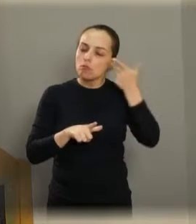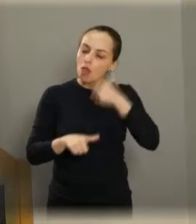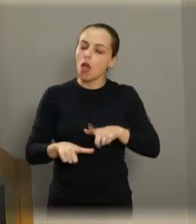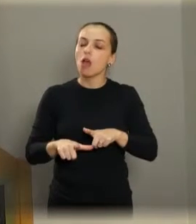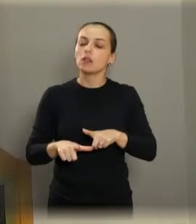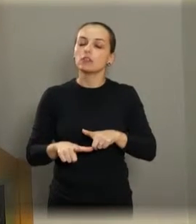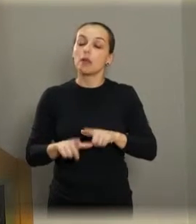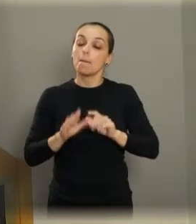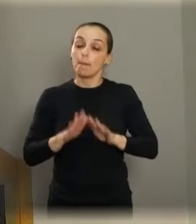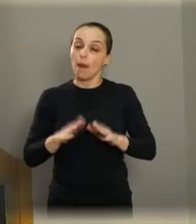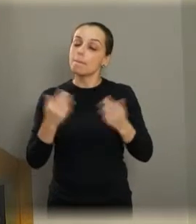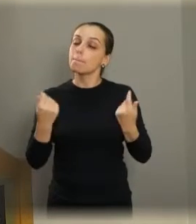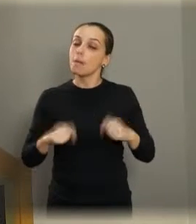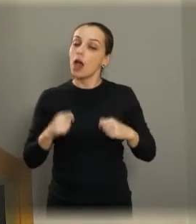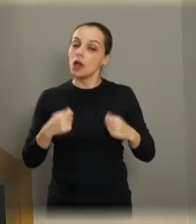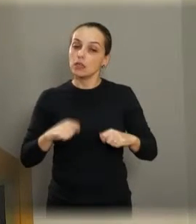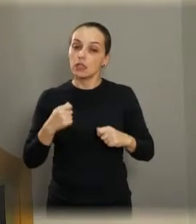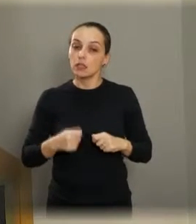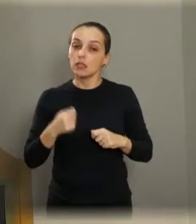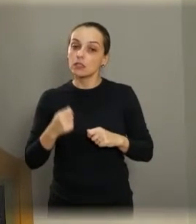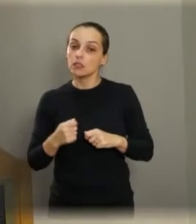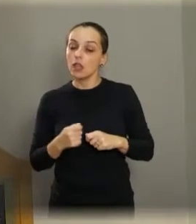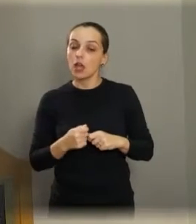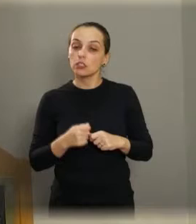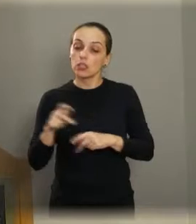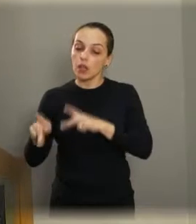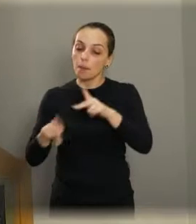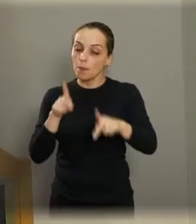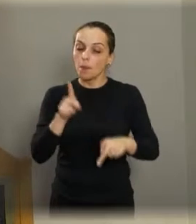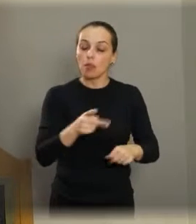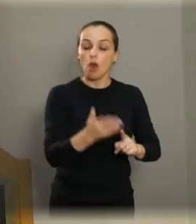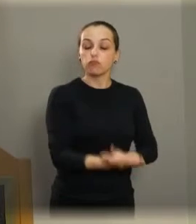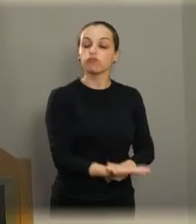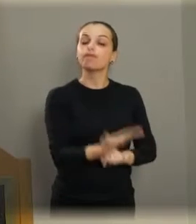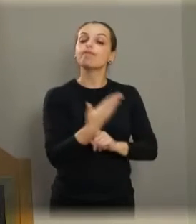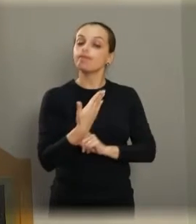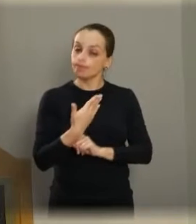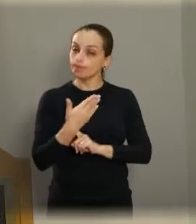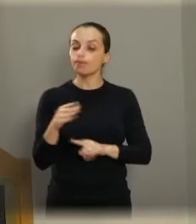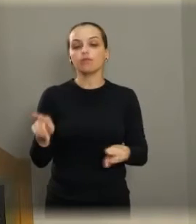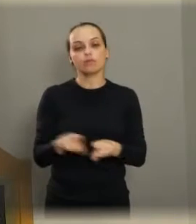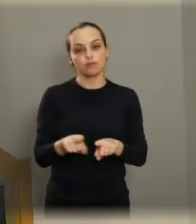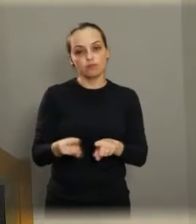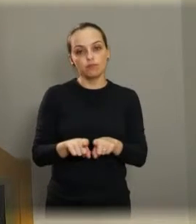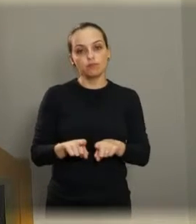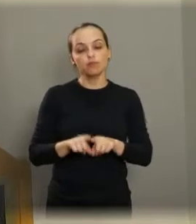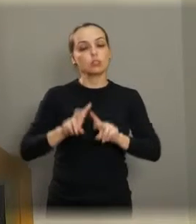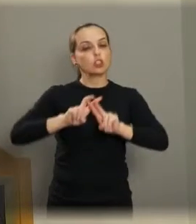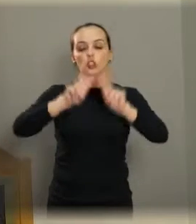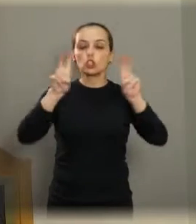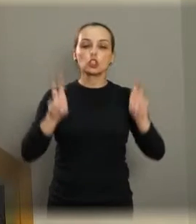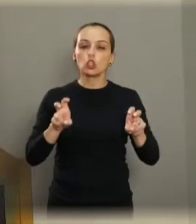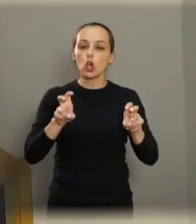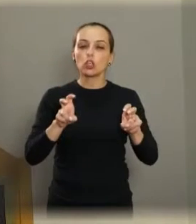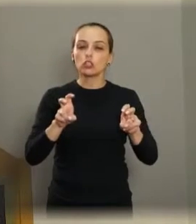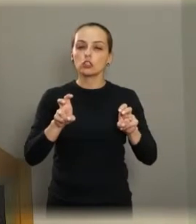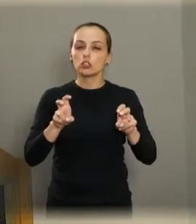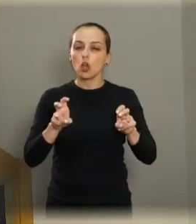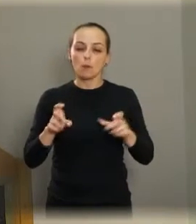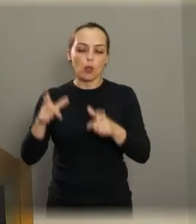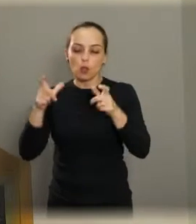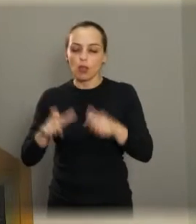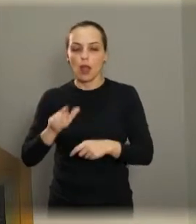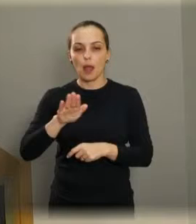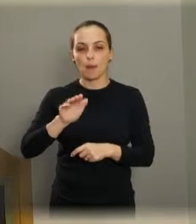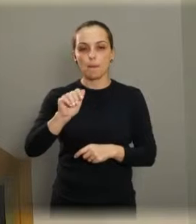nós precisamos muito da colaboração também da população é inclusive em relação a essa a bacia